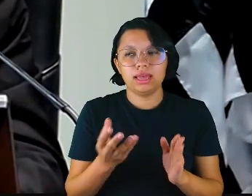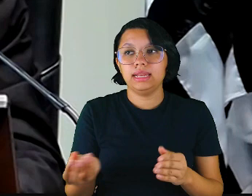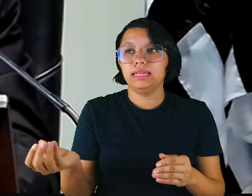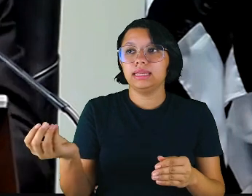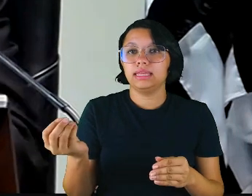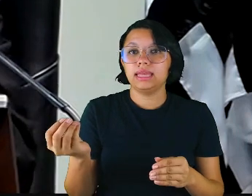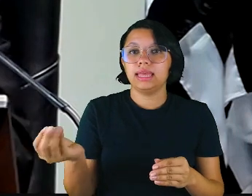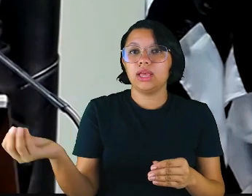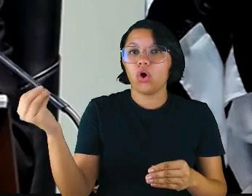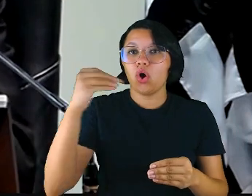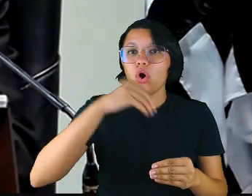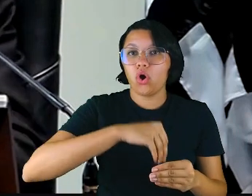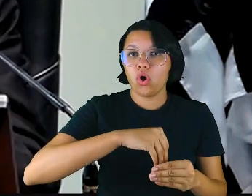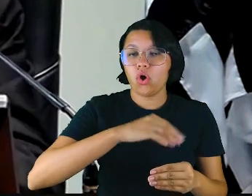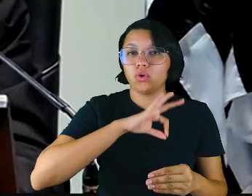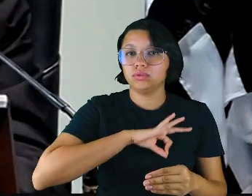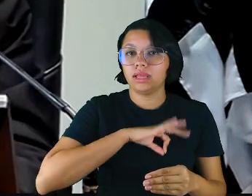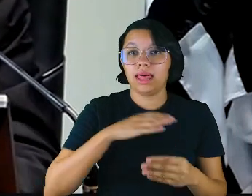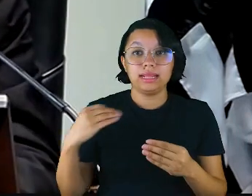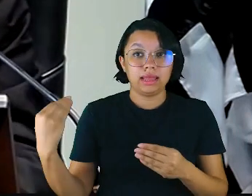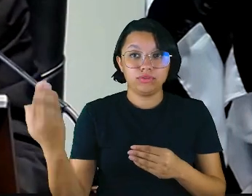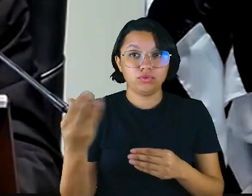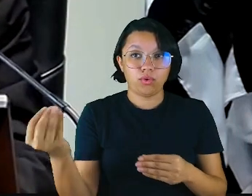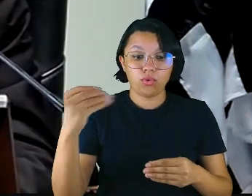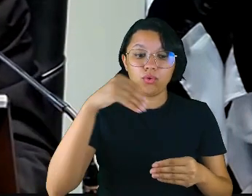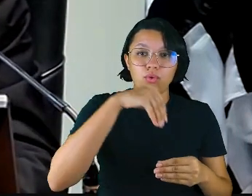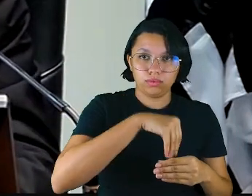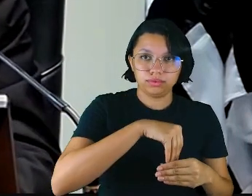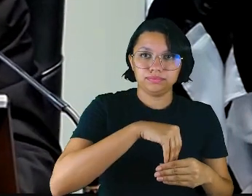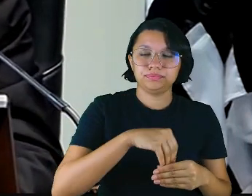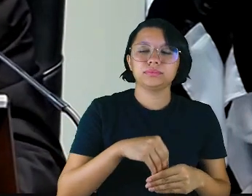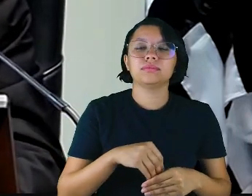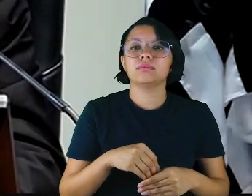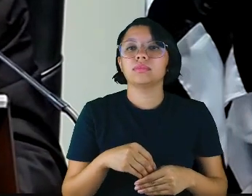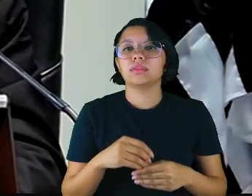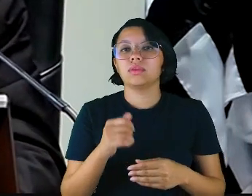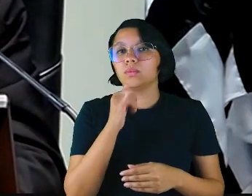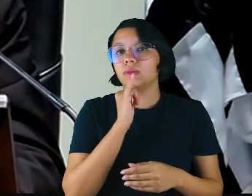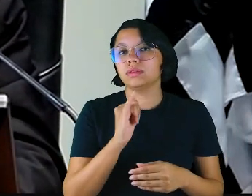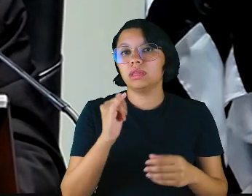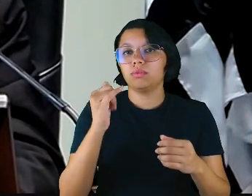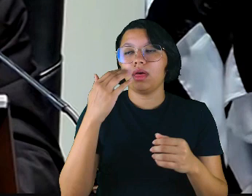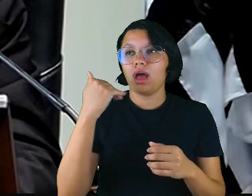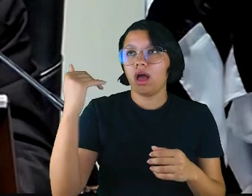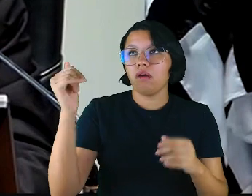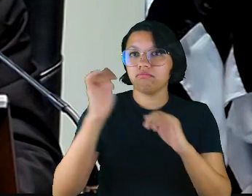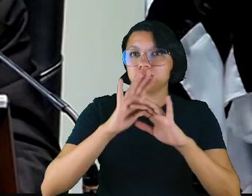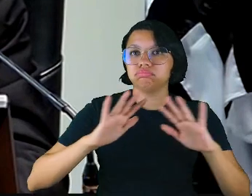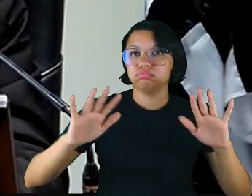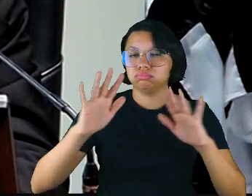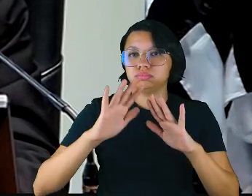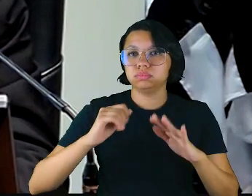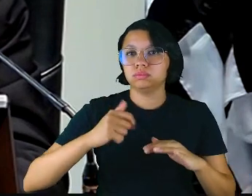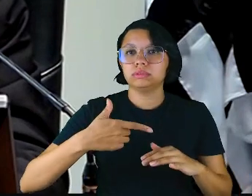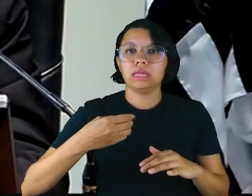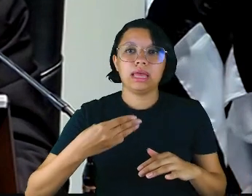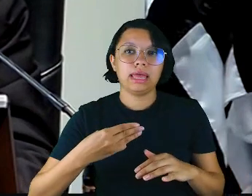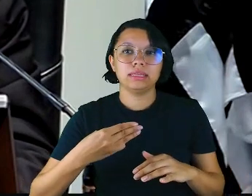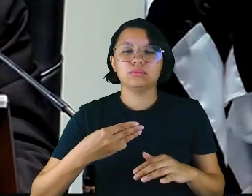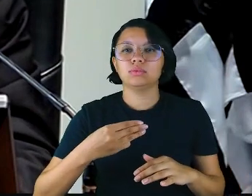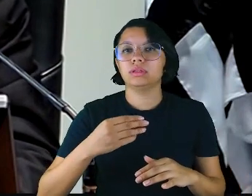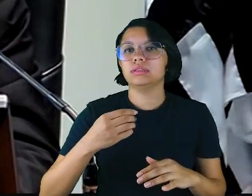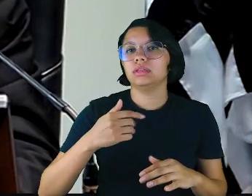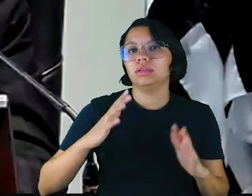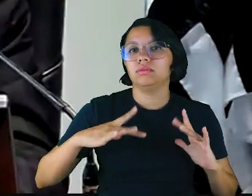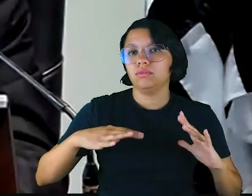quer a integração do salário por fora. Então, um exemplo banal seria a repercussão que isso gera em 13º,